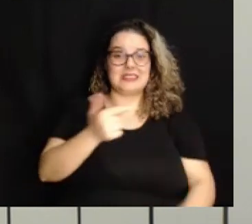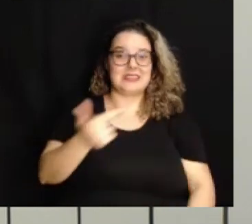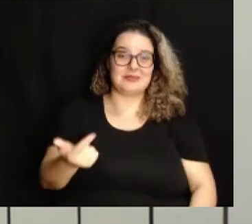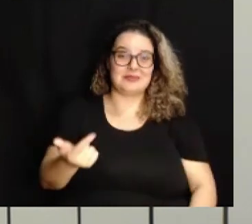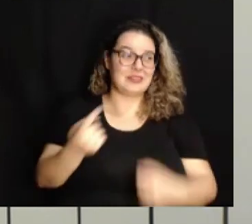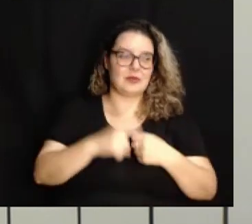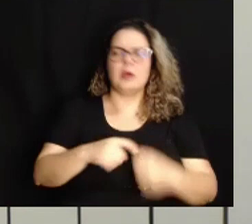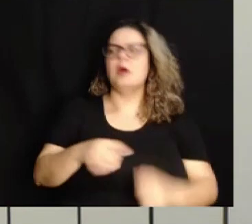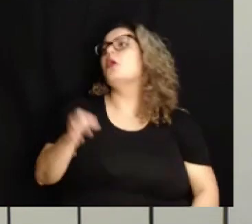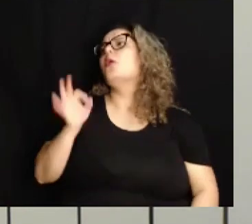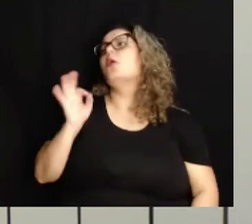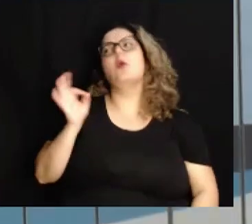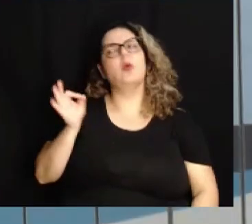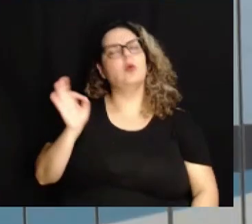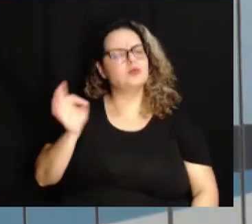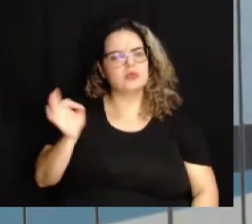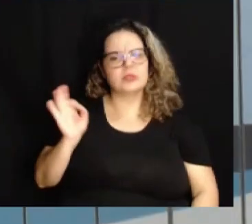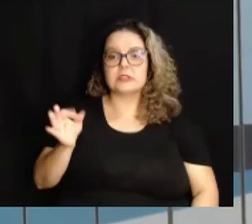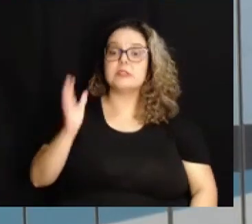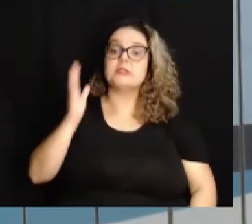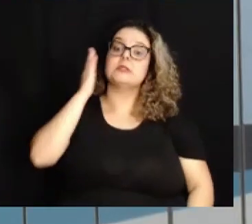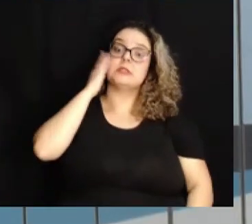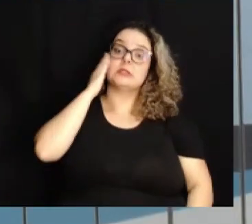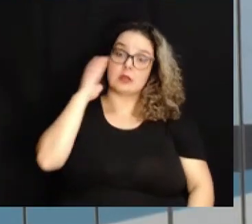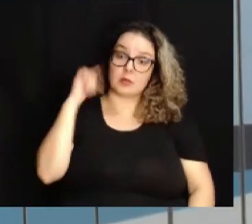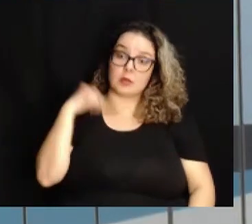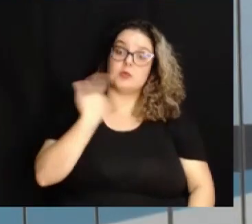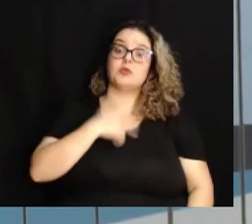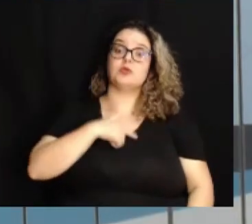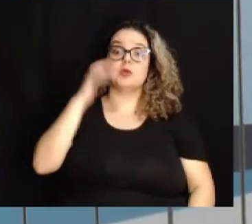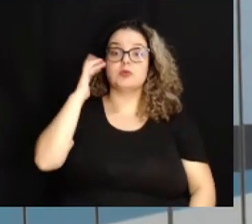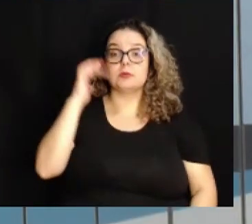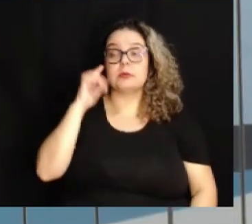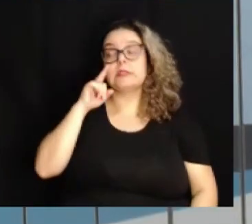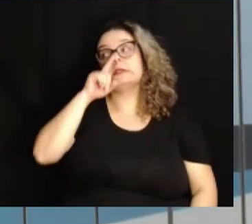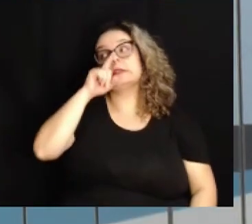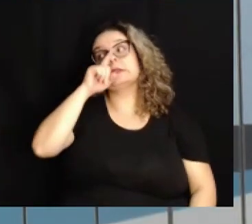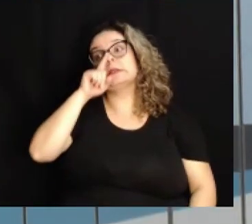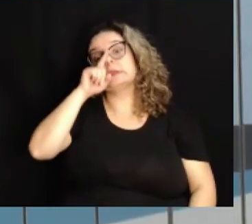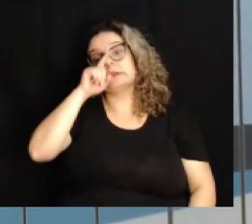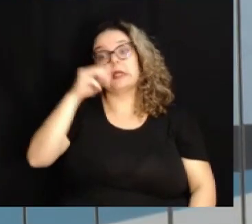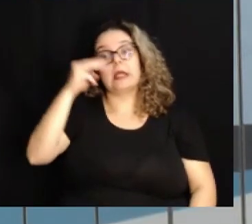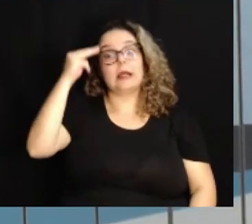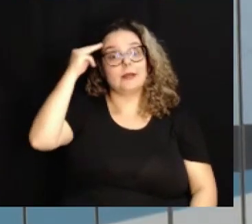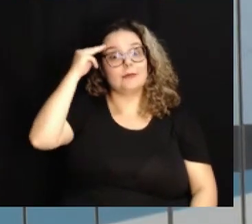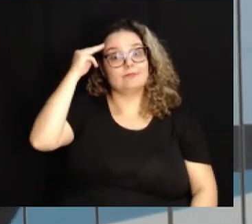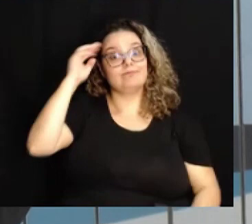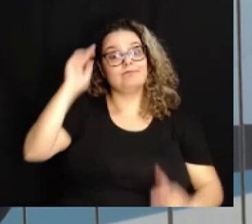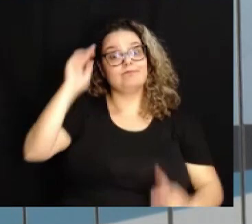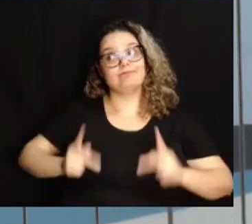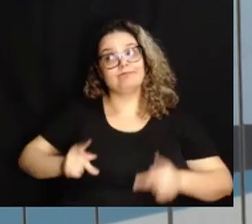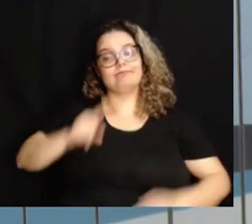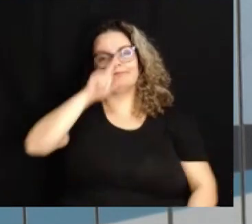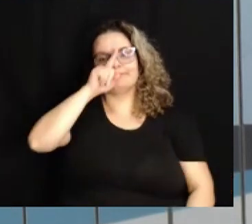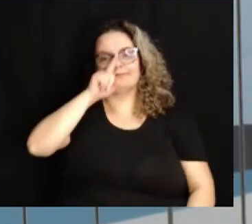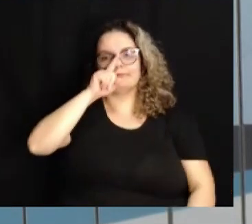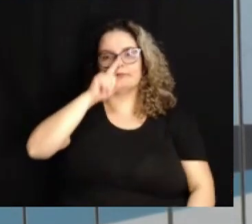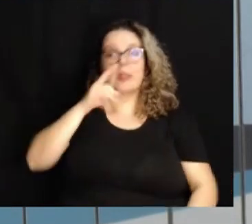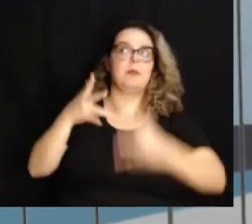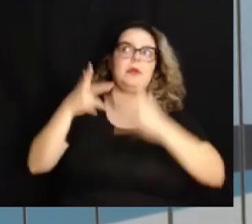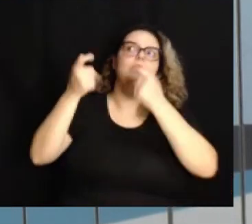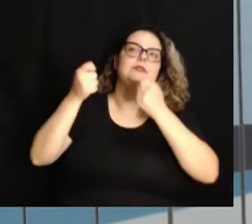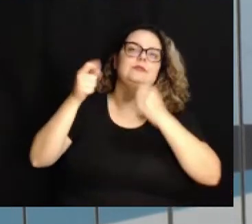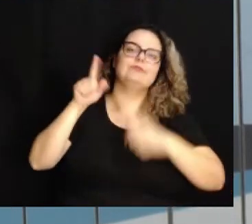porque a gente sabe que os nossos pensamentos são perigosos, né, a mente humana ela é muito perigosa, apesar de extraordinária, então aquilo, né, se eu fico quieto,